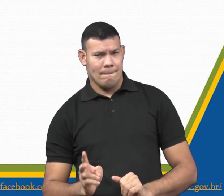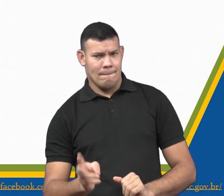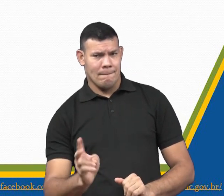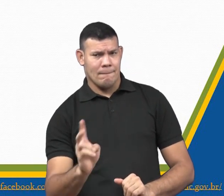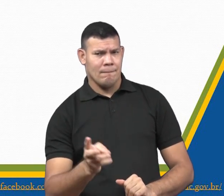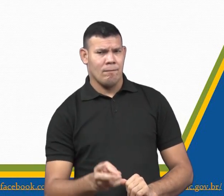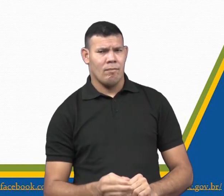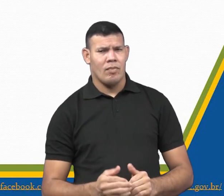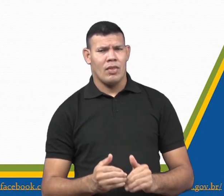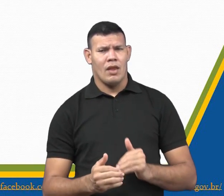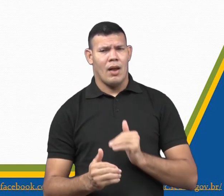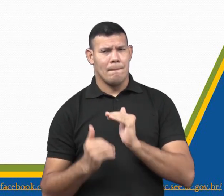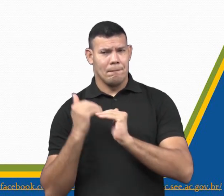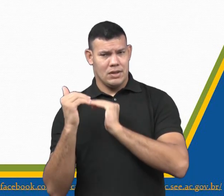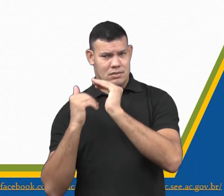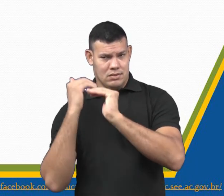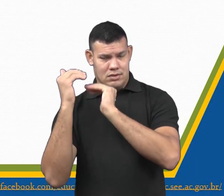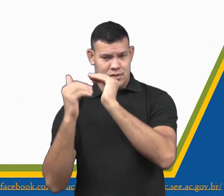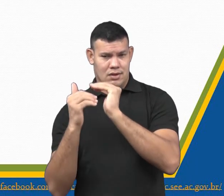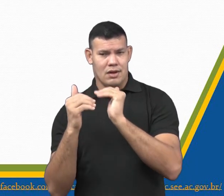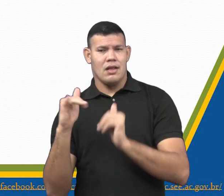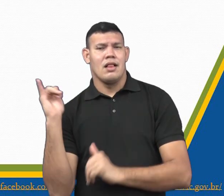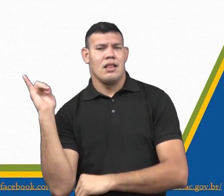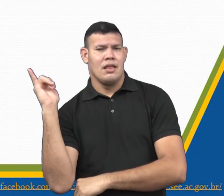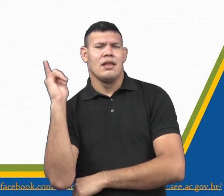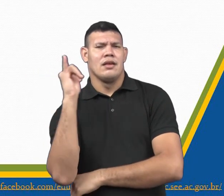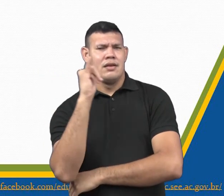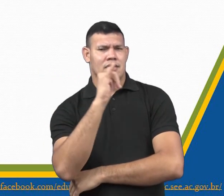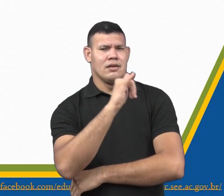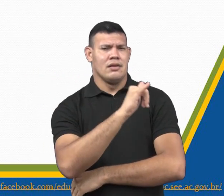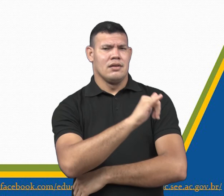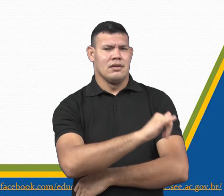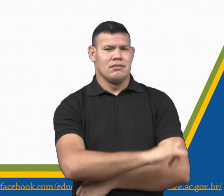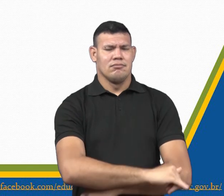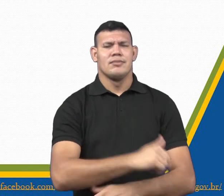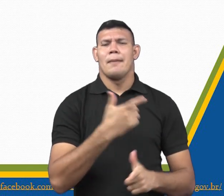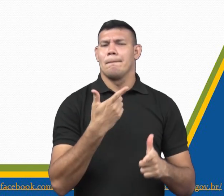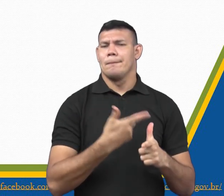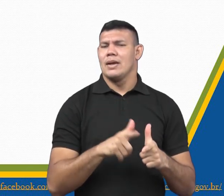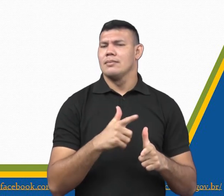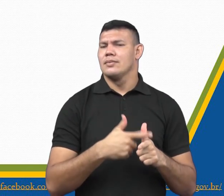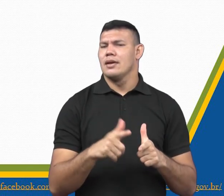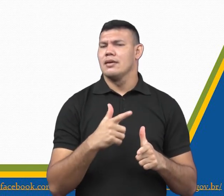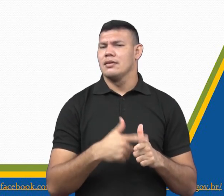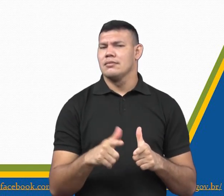texto, o autor começa o desenvolvimento dizendo: viajar pode ser